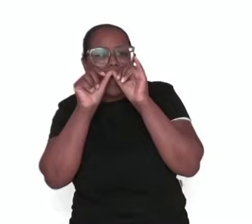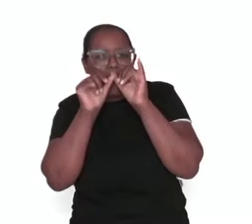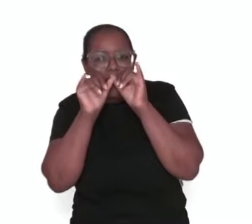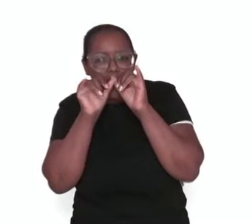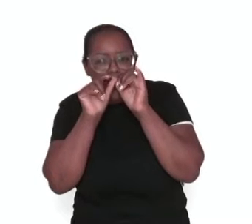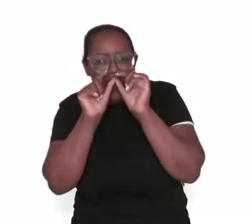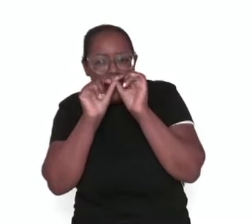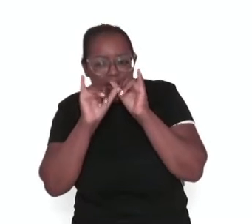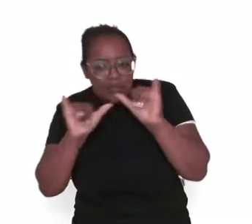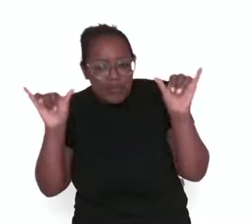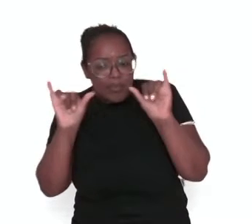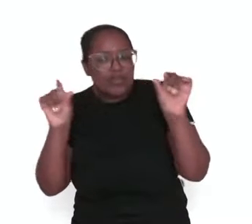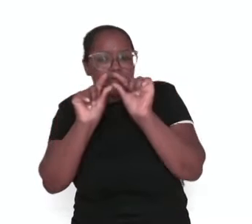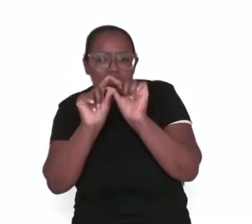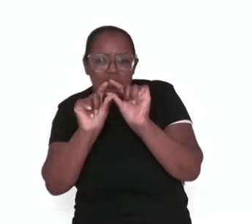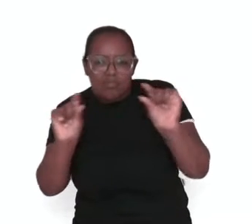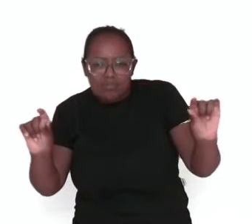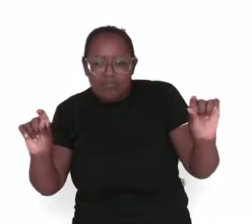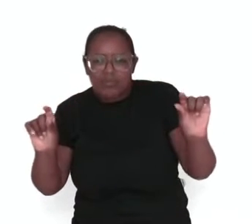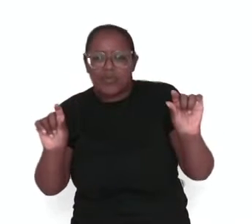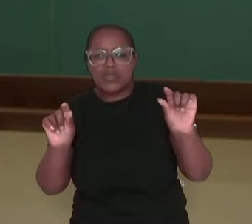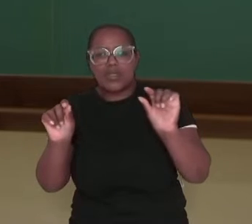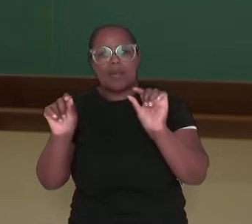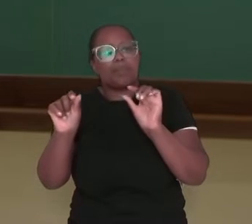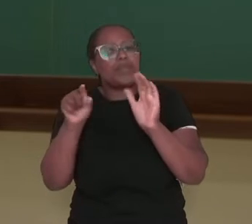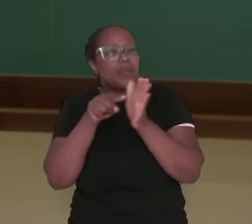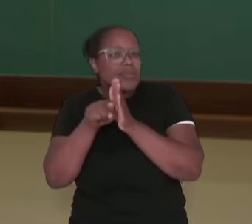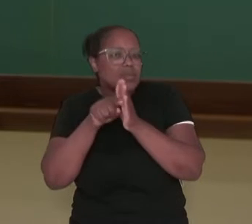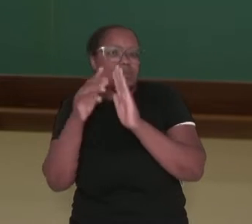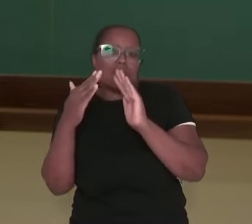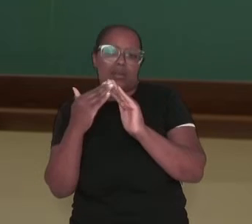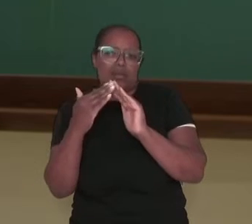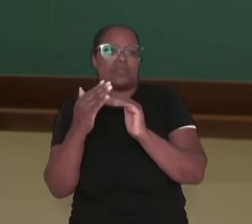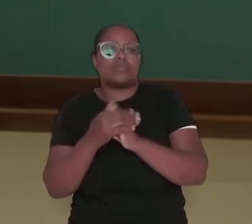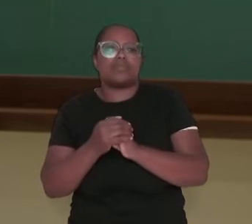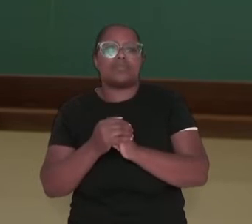pesquisarem um pouquinho mais, conhecer um pouquinho mais do bit, do byte, ok?